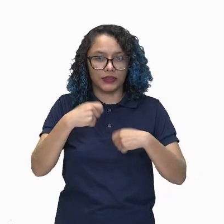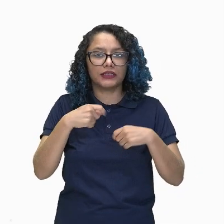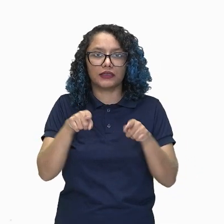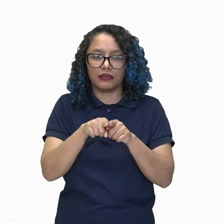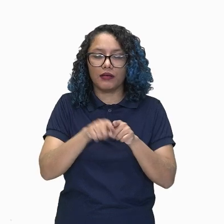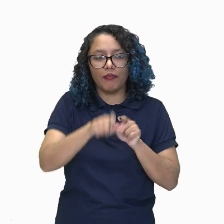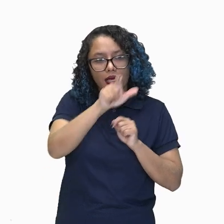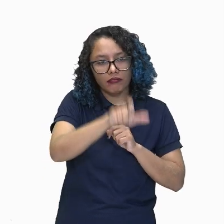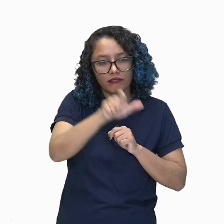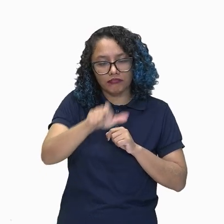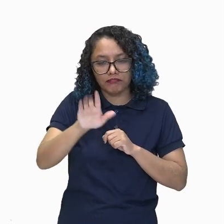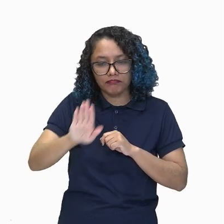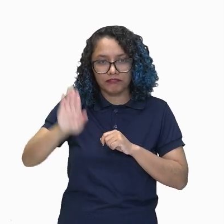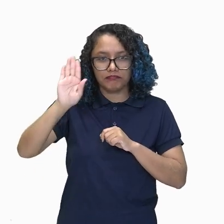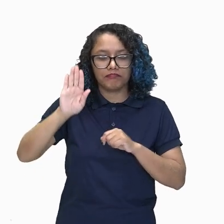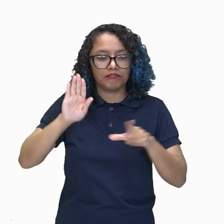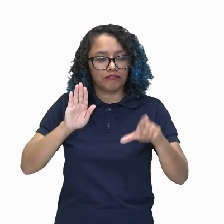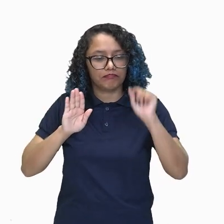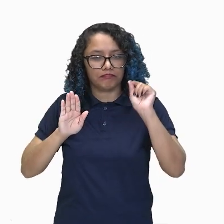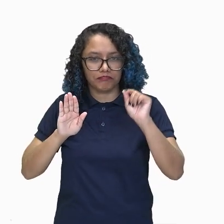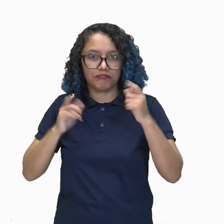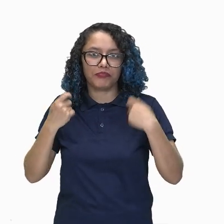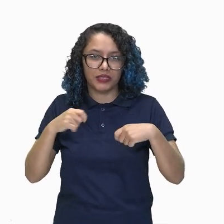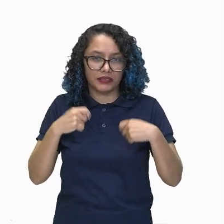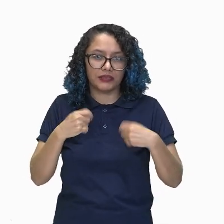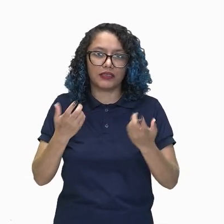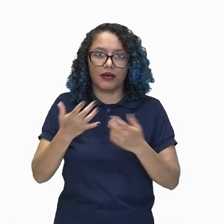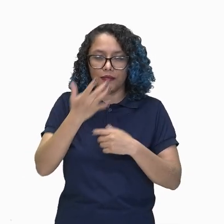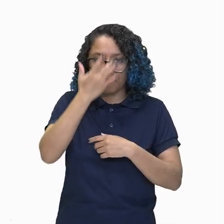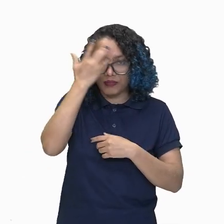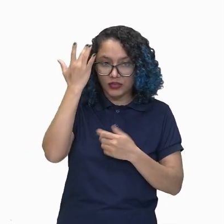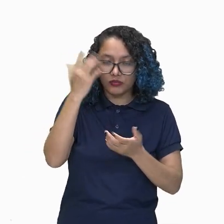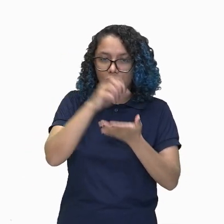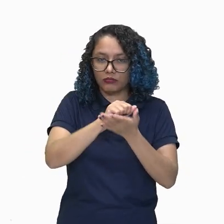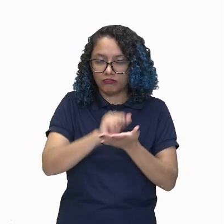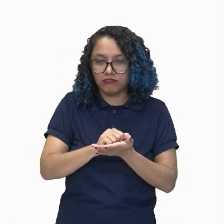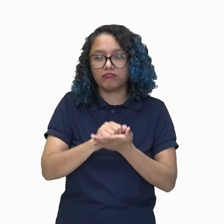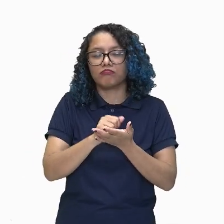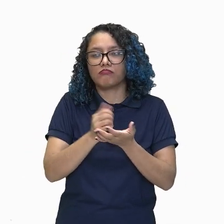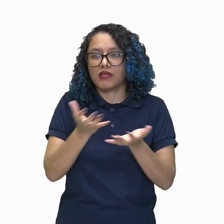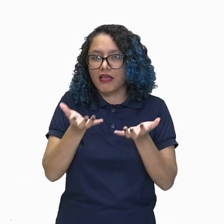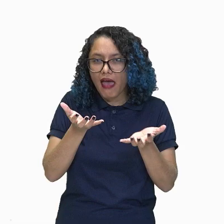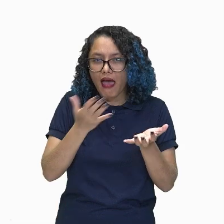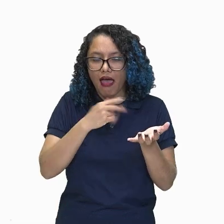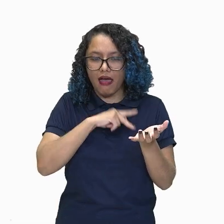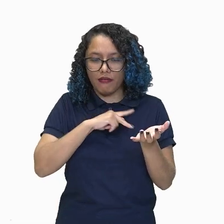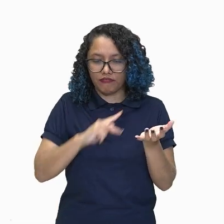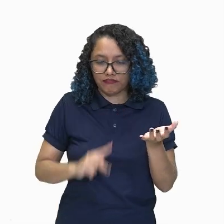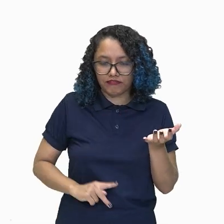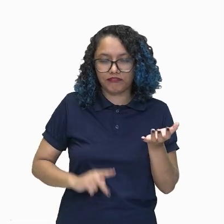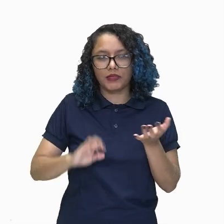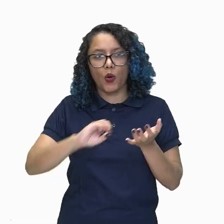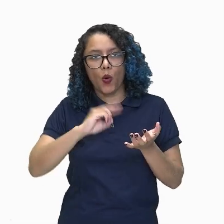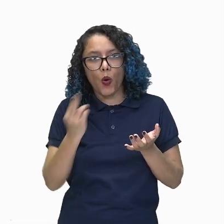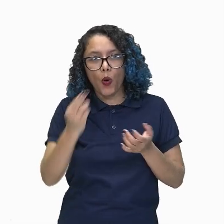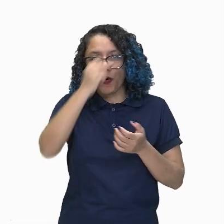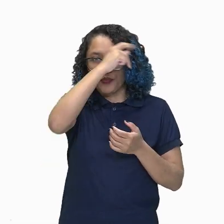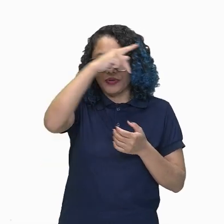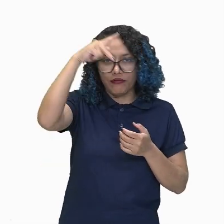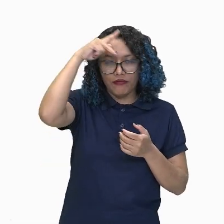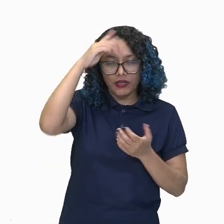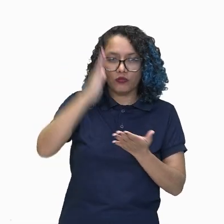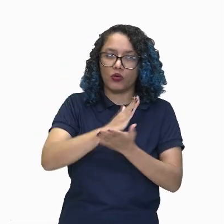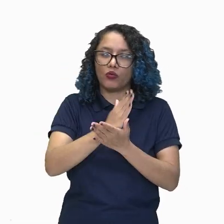um candidato, né? Uma pessoa que se dispõe a ser presidente da República ou prefeito de um determinado município,